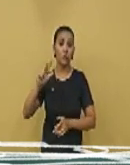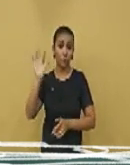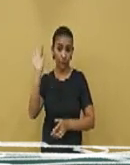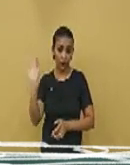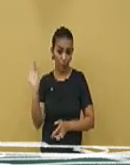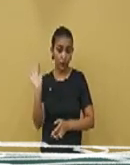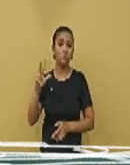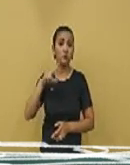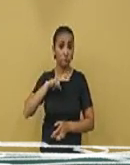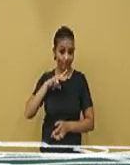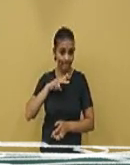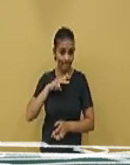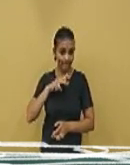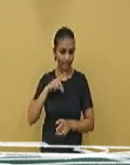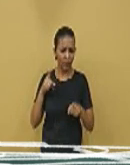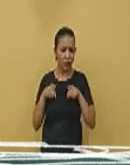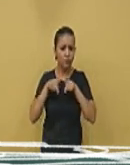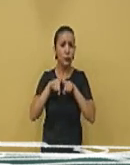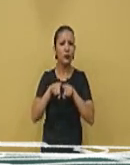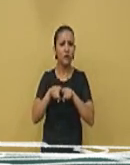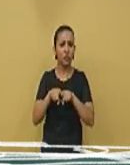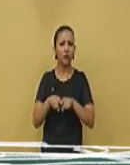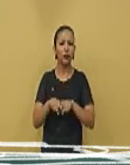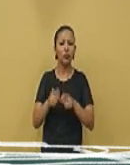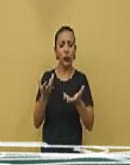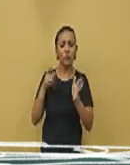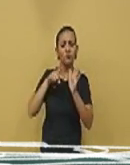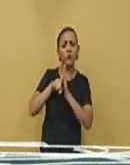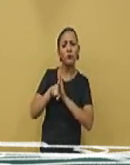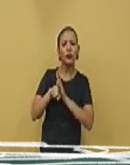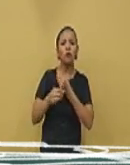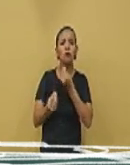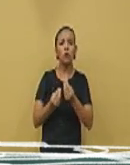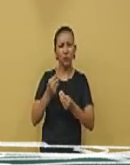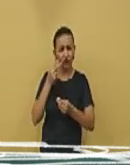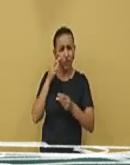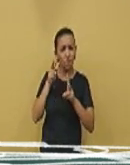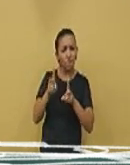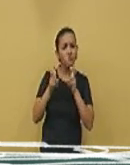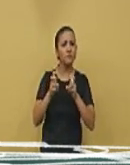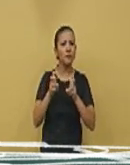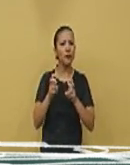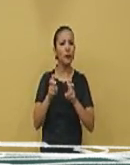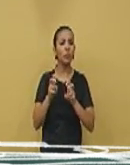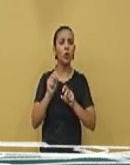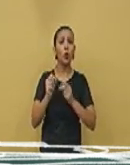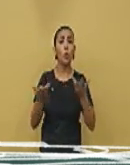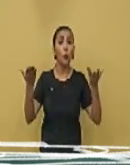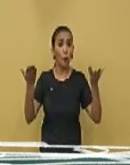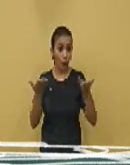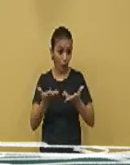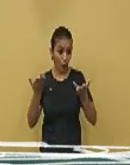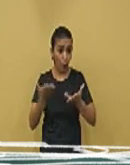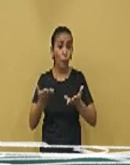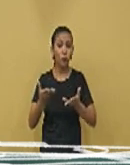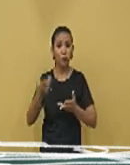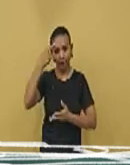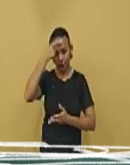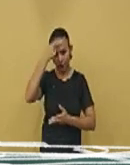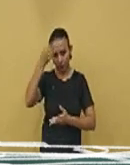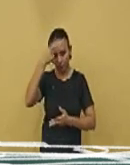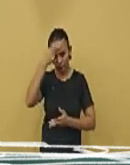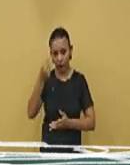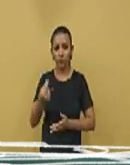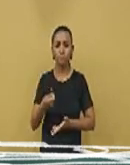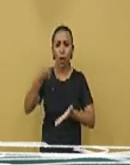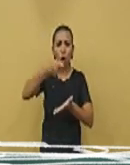modo de parceria, e eu gostaria de saber da senhora, como que a senhora vê essa questão, principalmente quando hoje o meio acadêmico